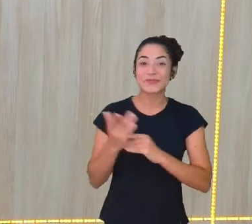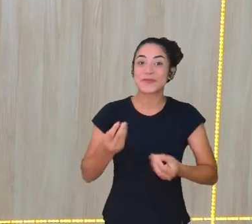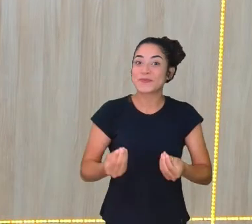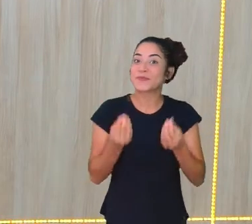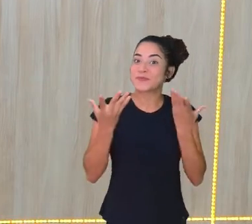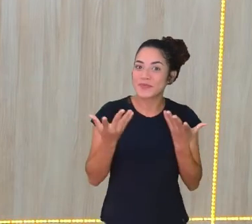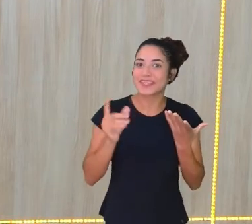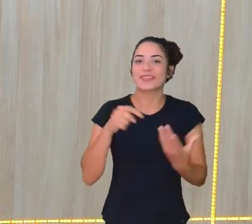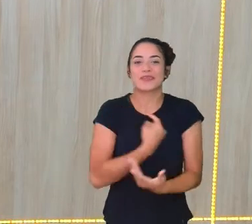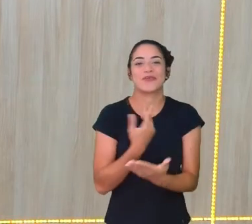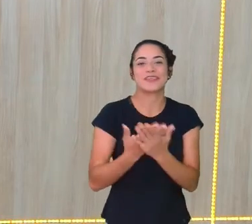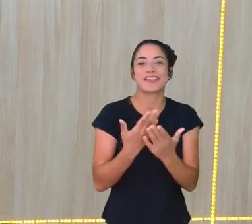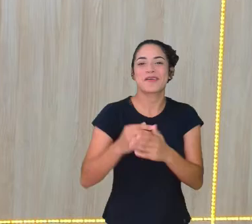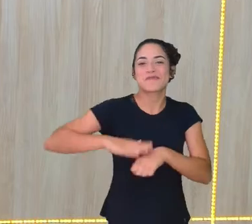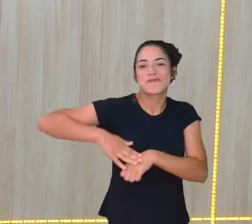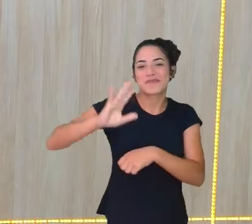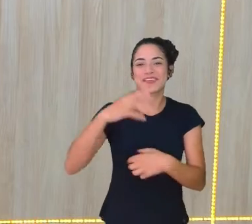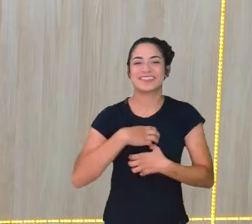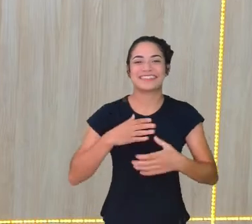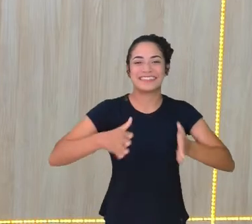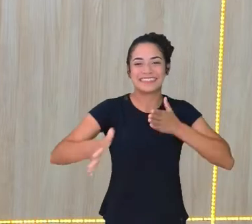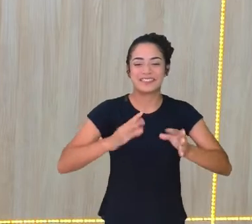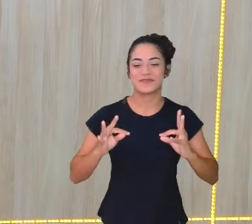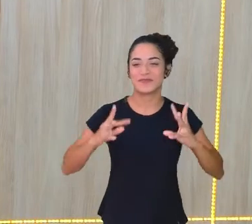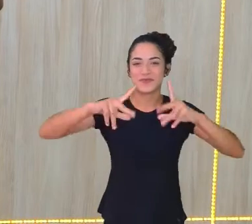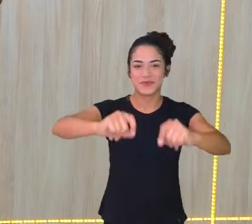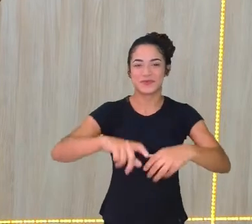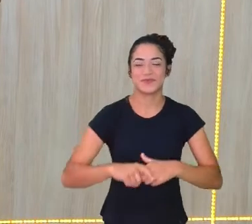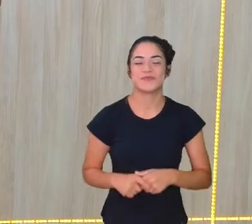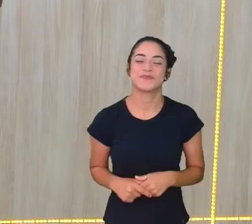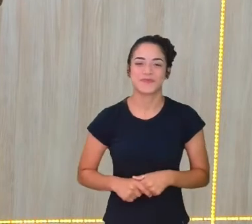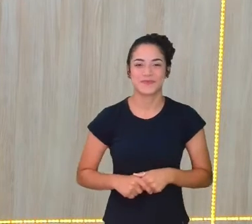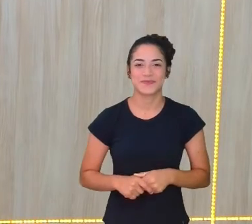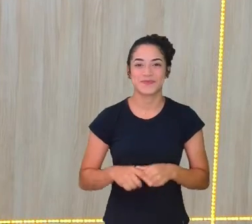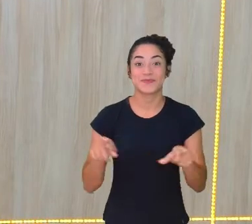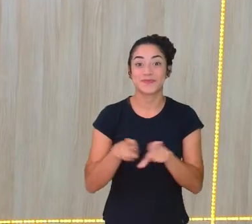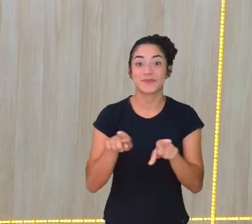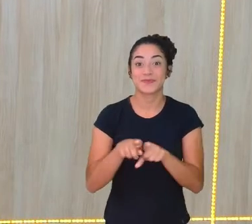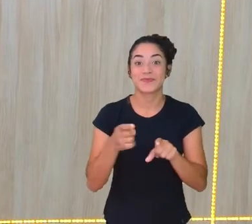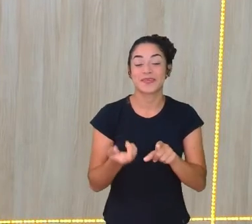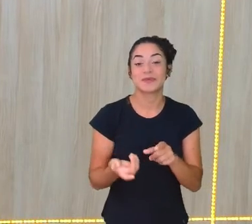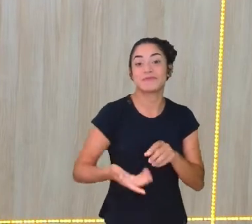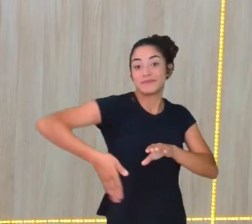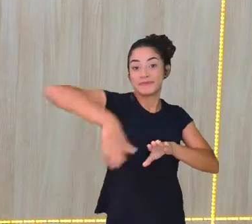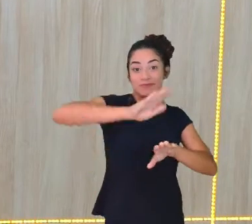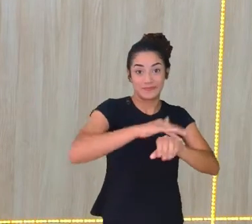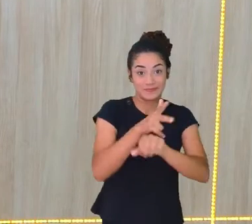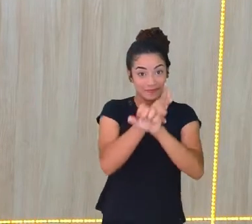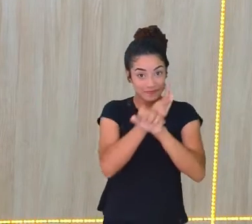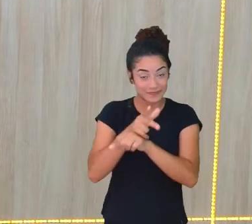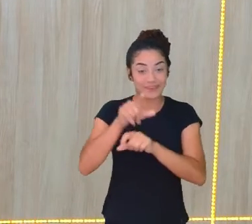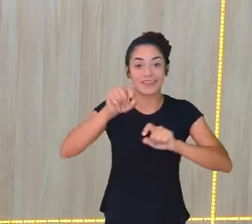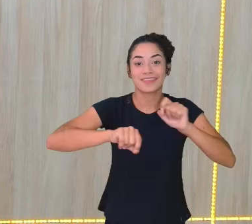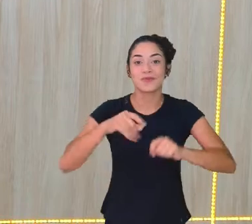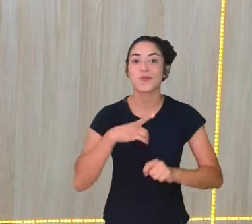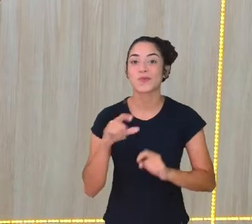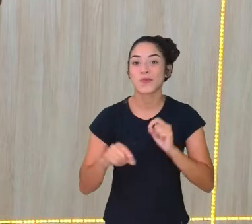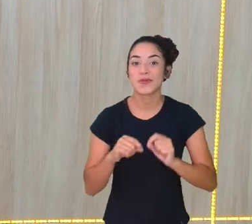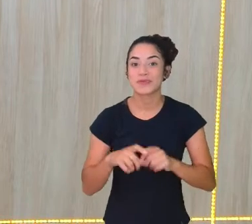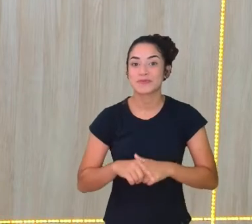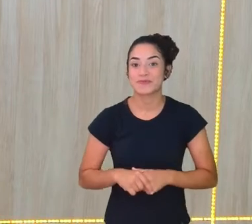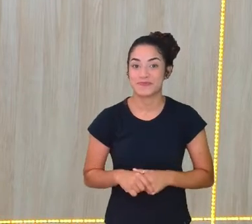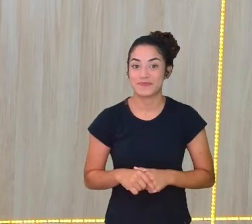que nossas aulas se tornem mais acessíveis para todos e todas. Lá na produção, a gente tem aí, ó,